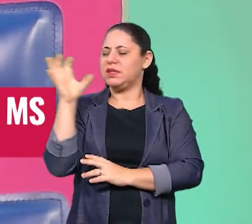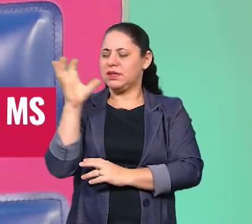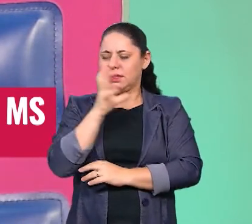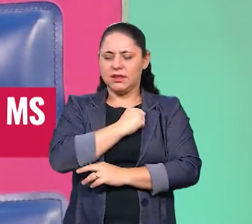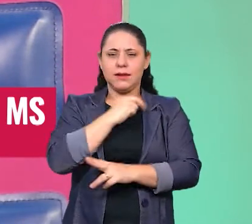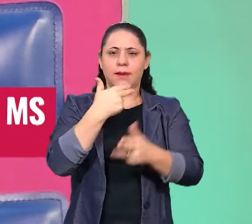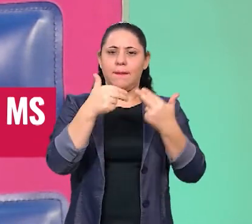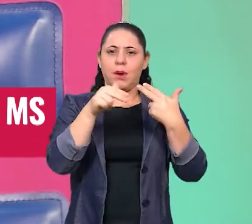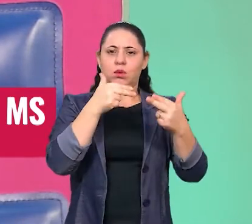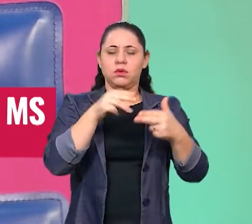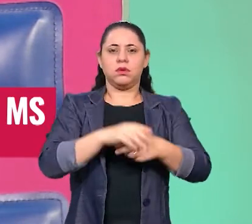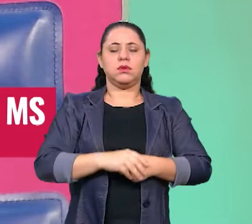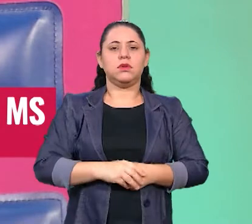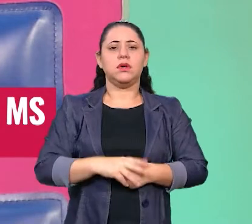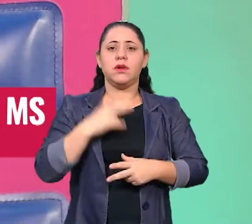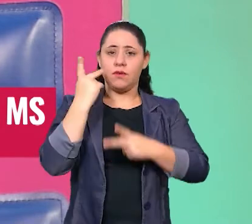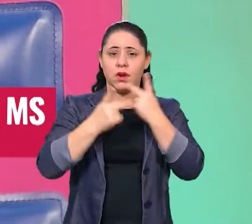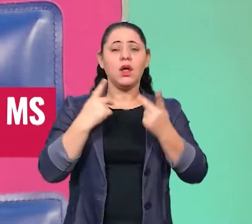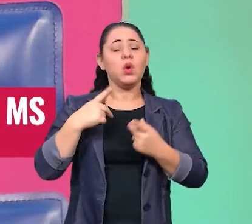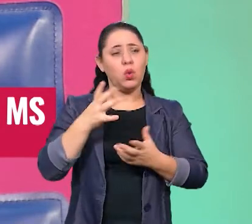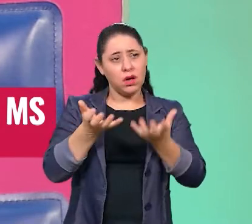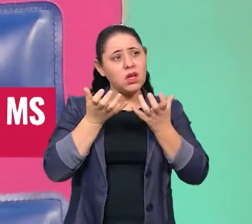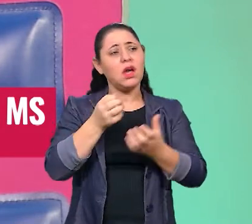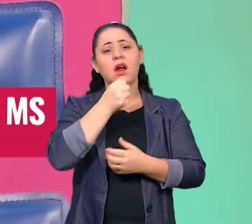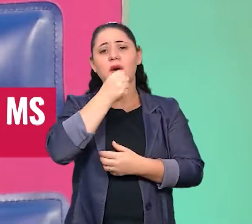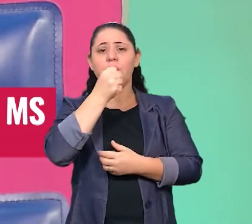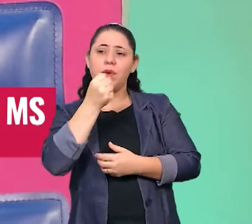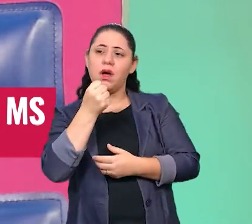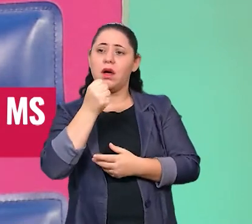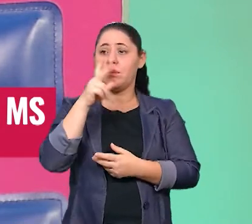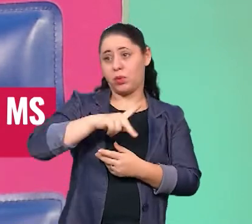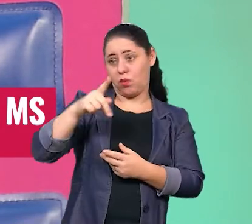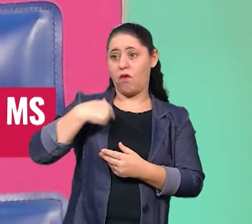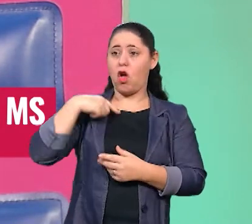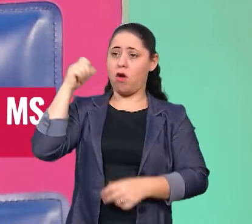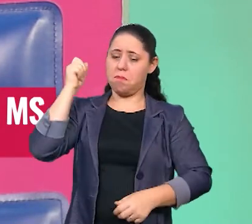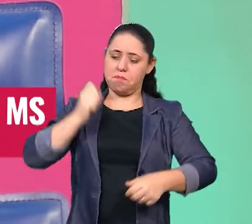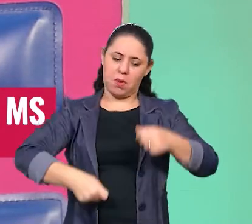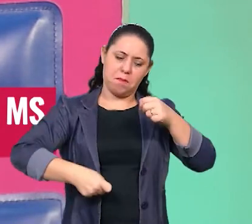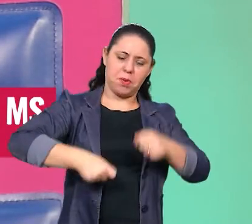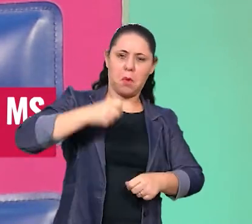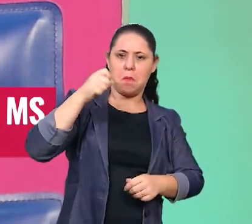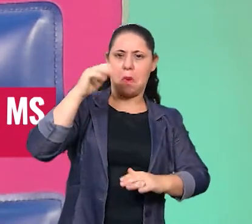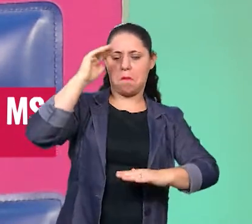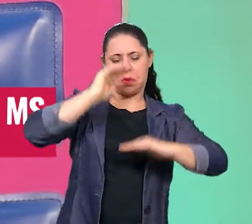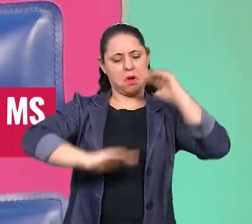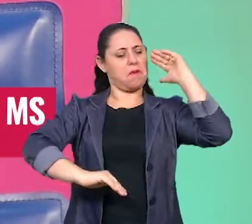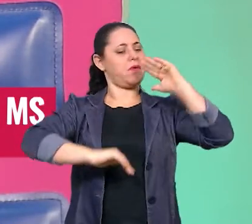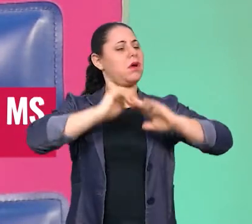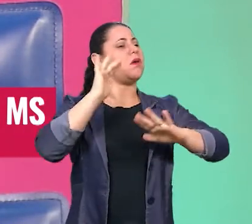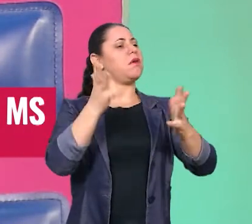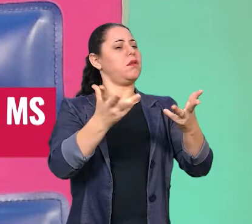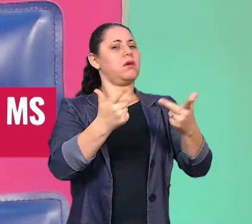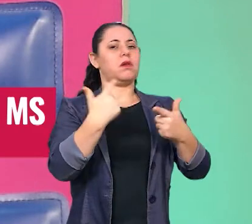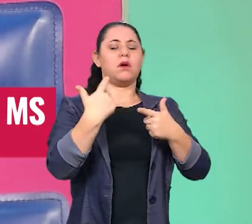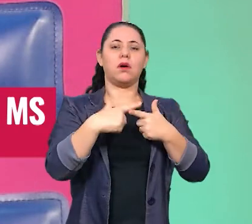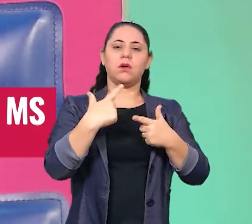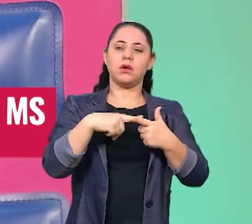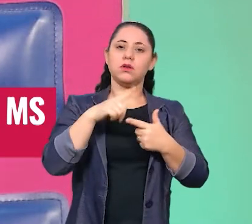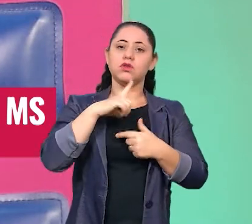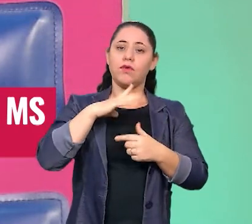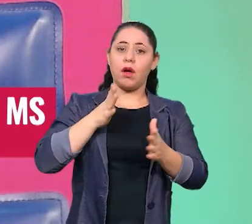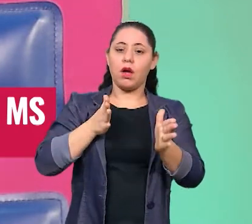falam assim, eu quero ser cantor, outro fala, eu vou ser percussionista profissional. Por quê? Porque eles tiveram acesso à arte,